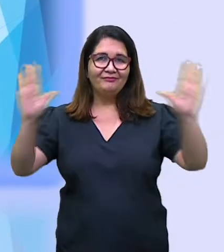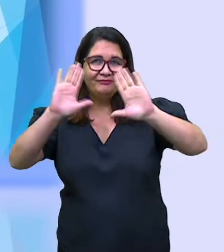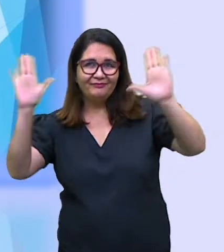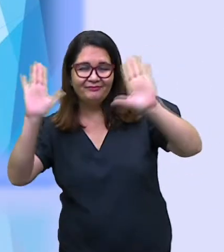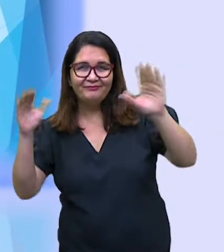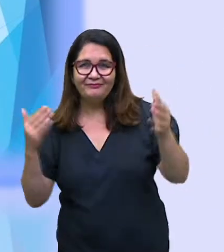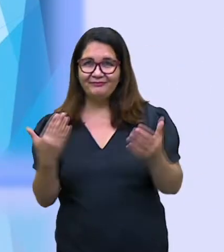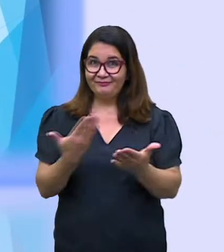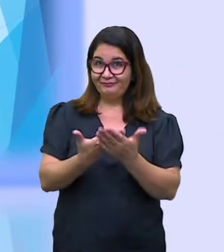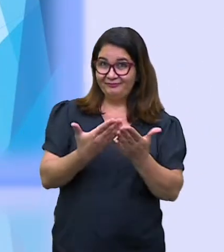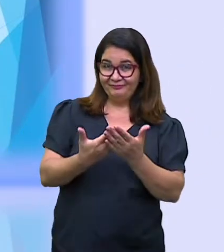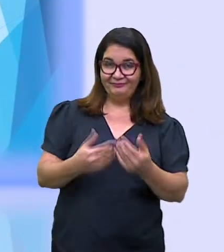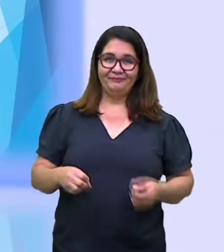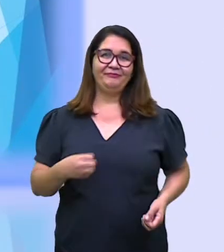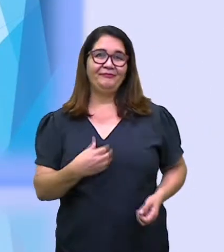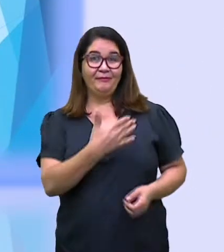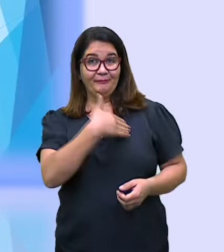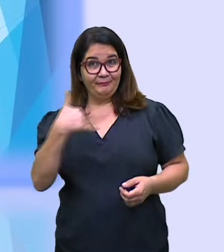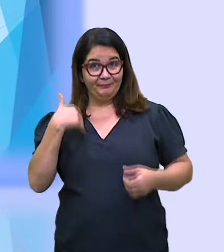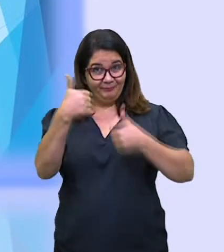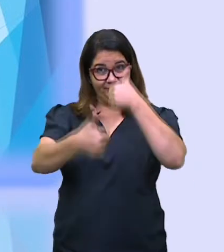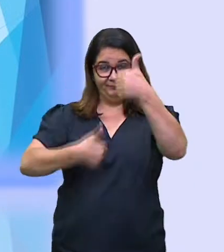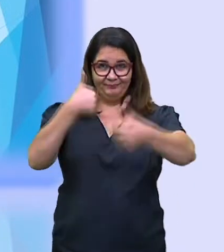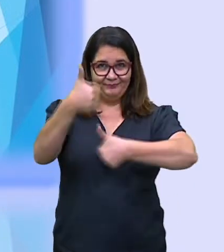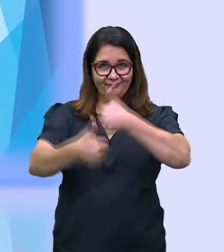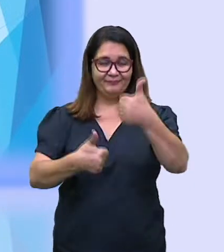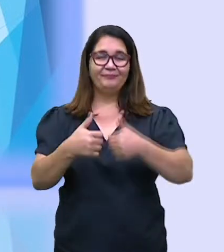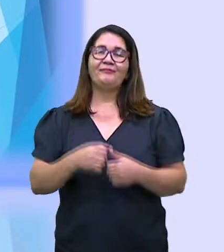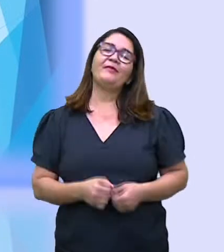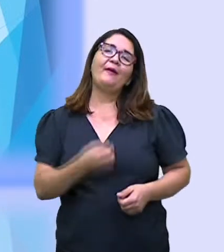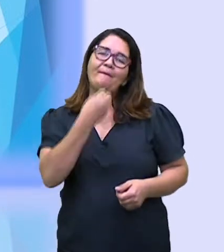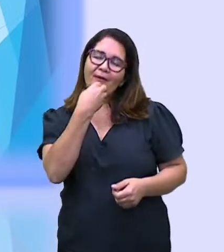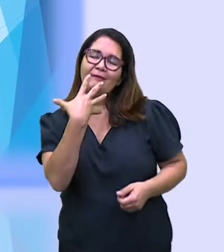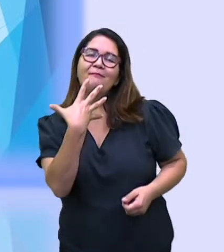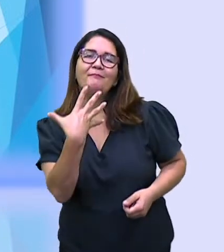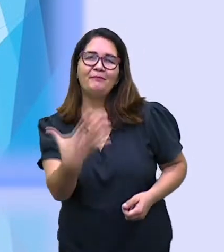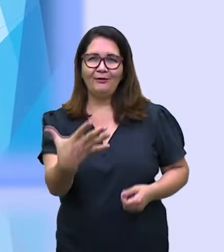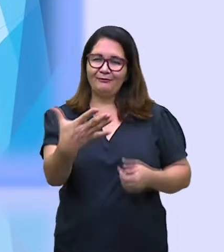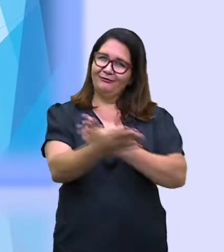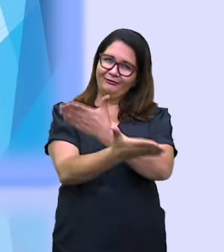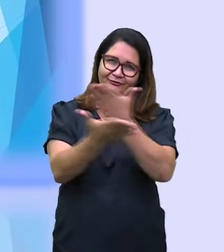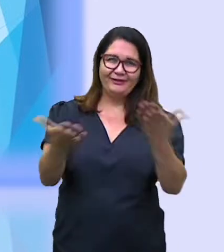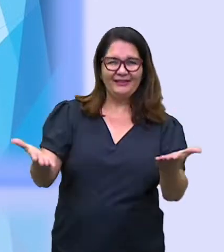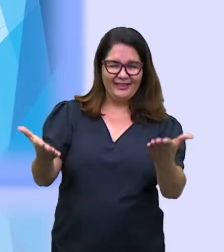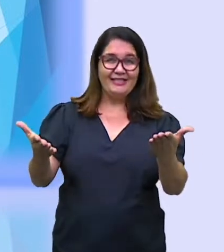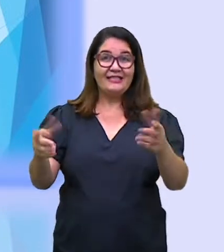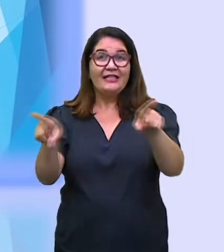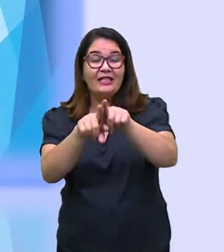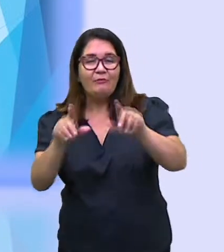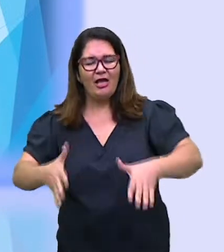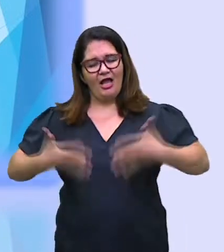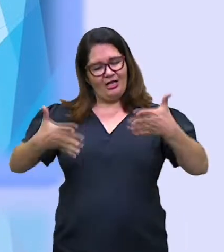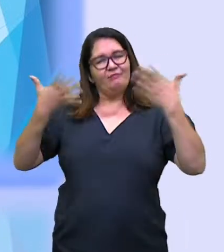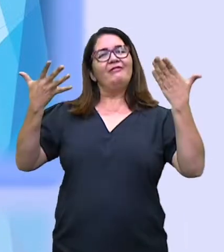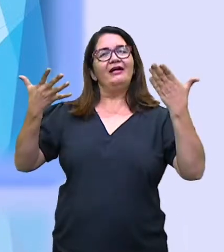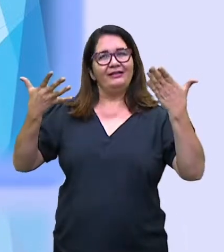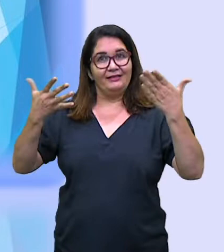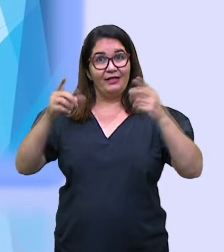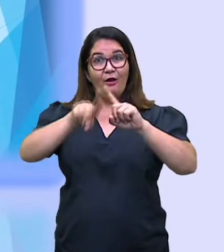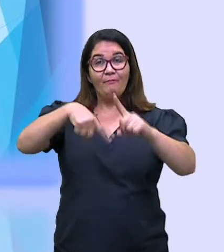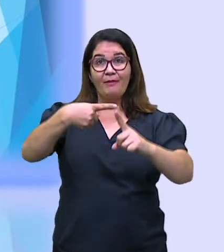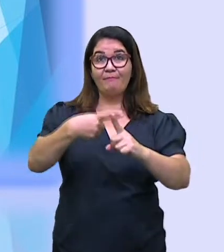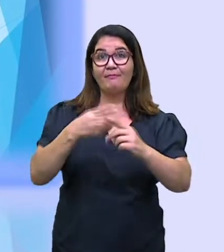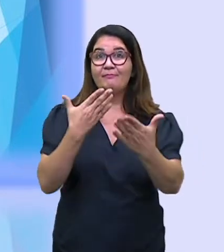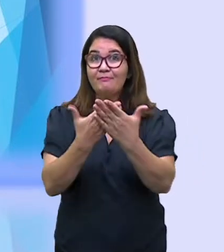Olá, estudantes! Como vocês estão? Eu espero que vocês estejam muito bem e animados para mais uma